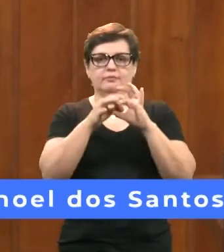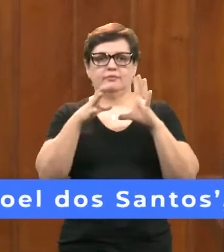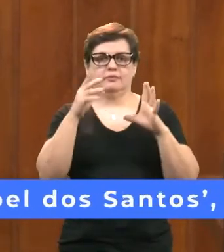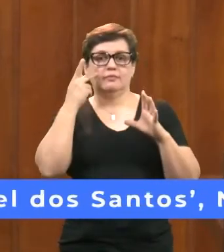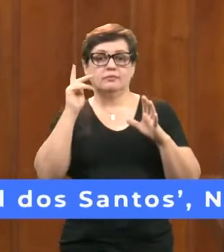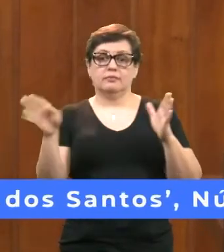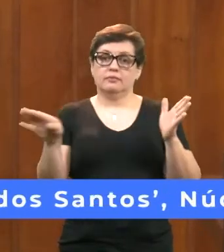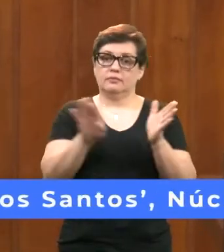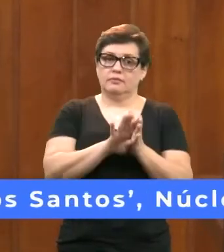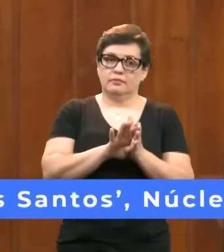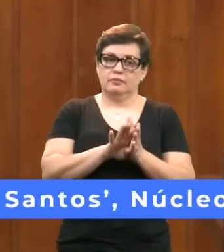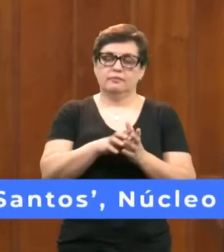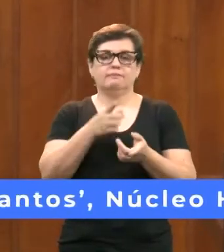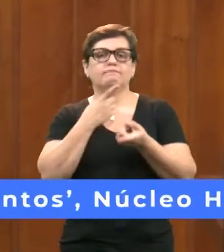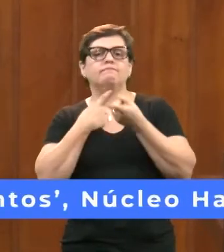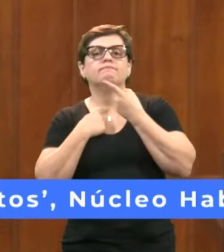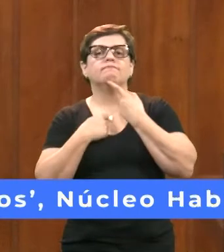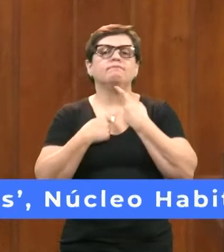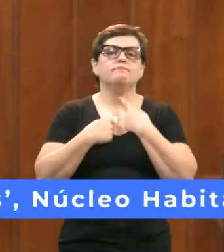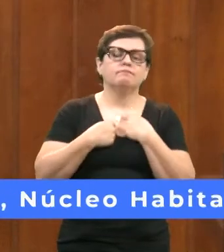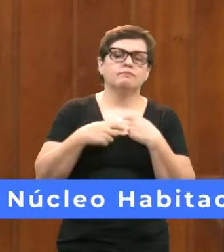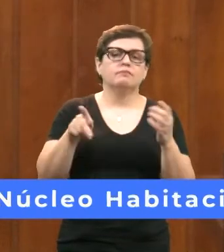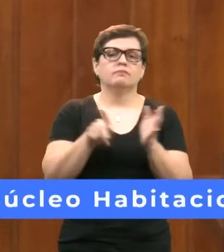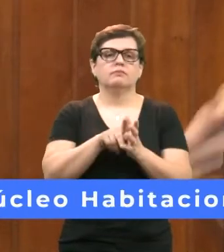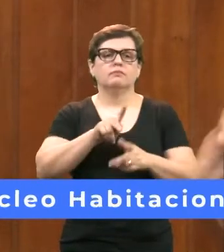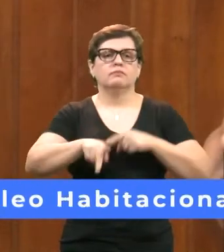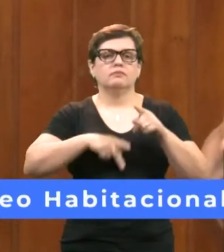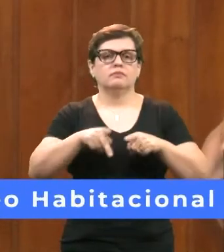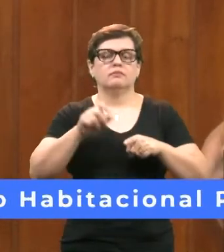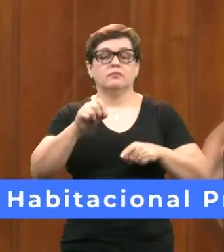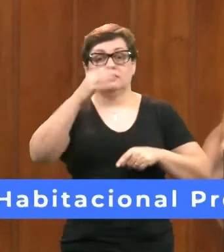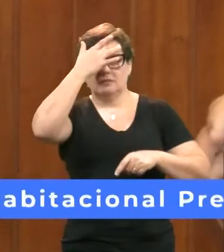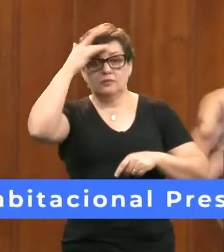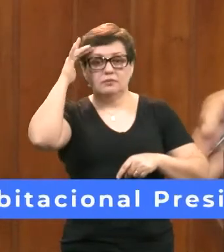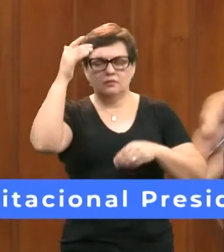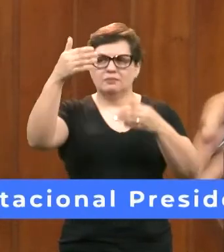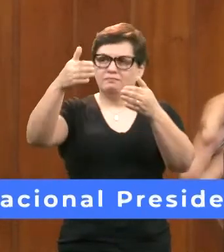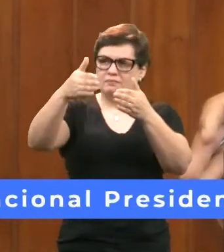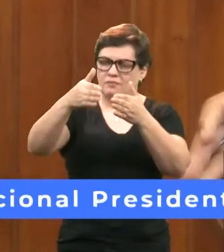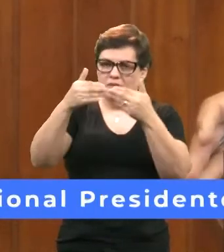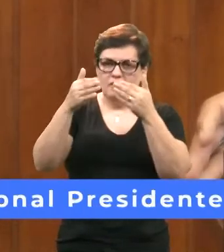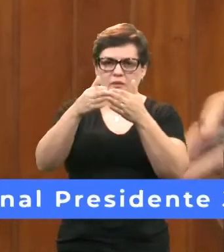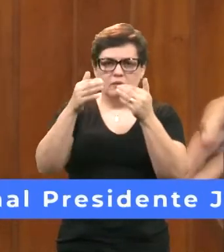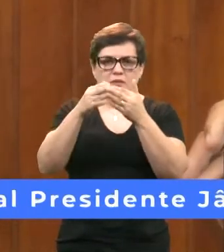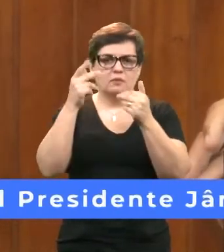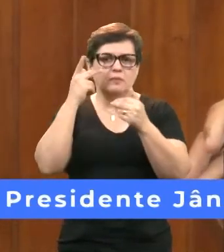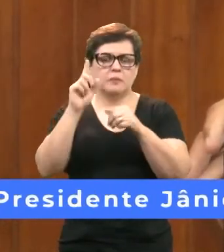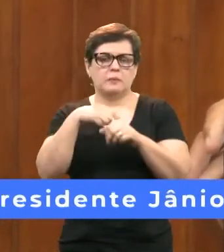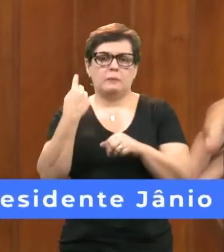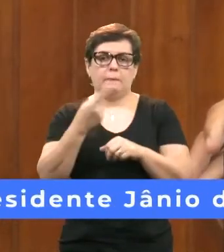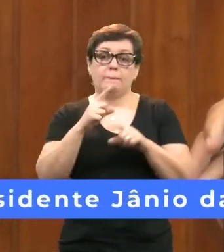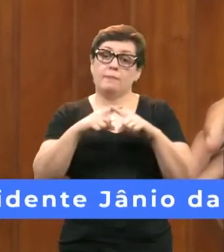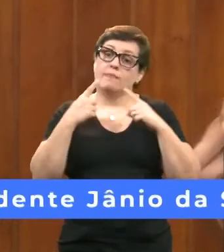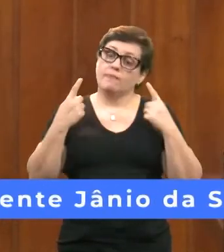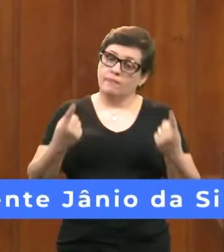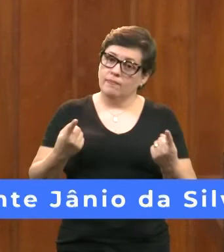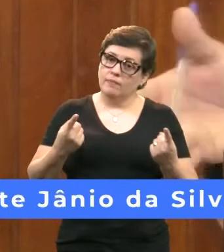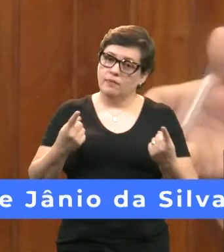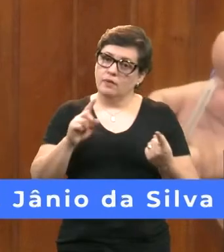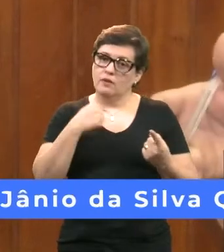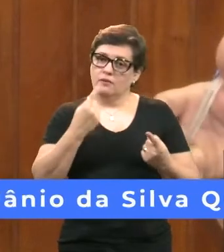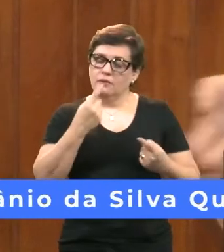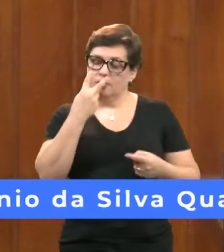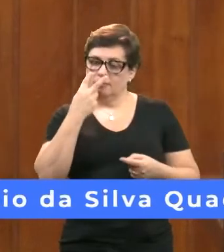para trazer os anseios da população, do tanto que eles pedem para a gente a instalação de academia ao ar livre, vereador Galete. Mas a gente